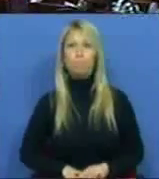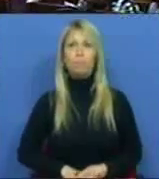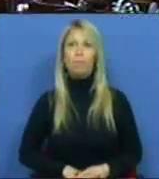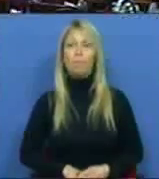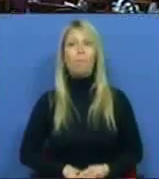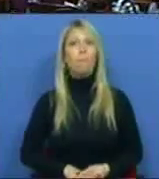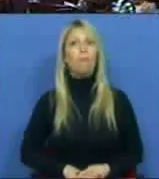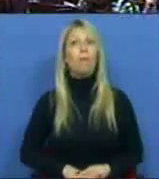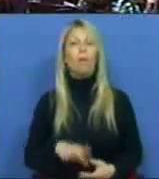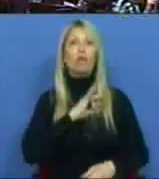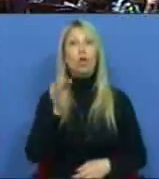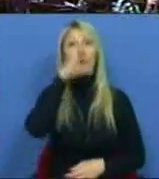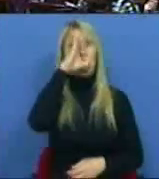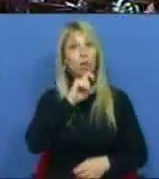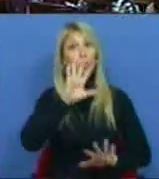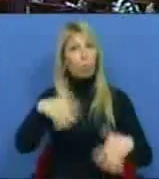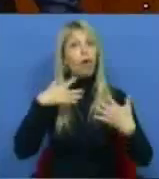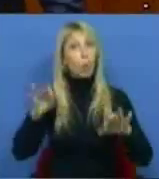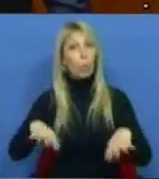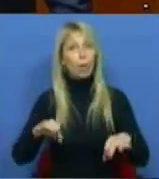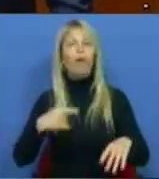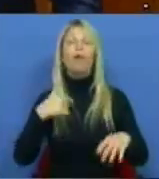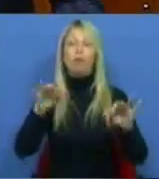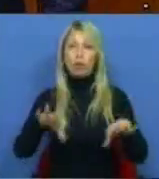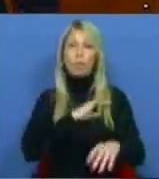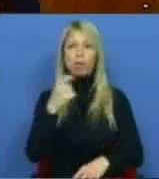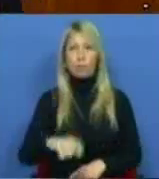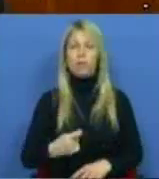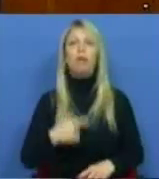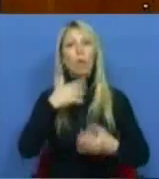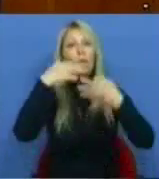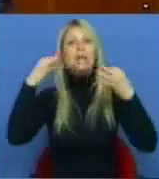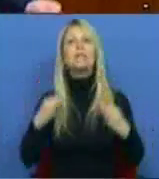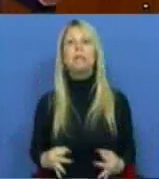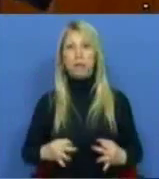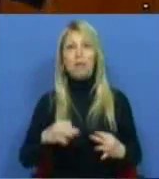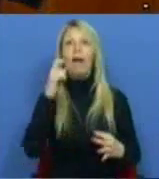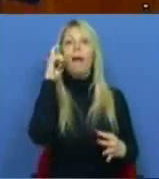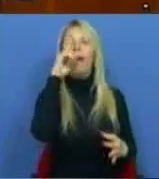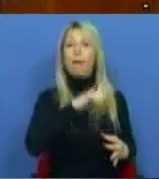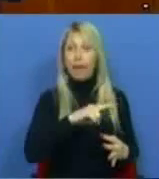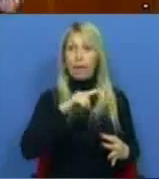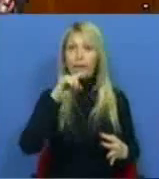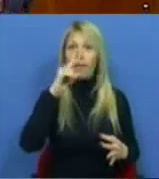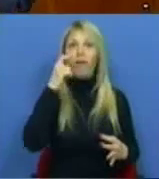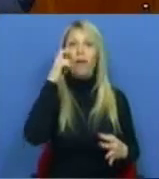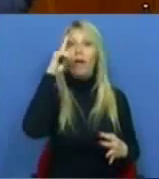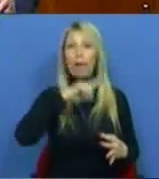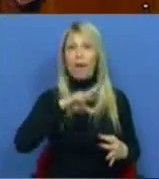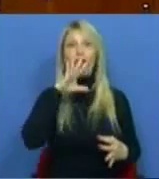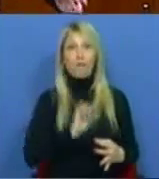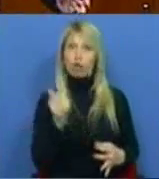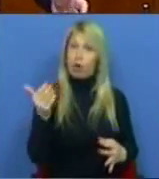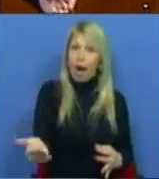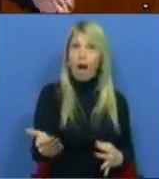E tenho a certeza que todos aqueles... Vou acabar. E tenho a certeza que todos aqueles que têm